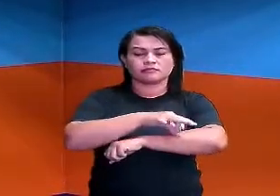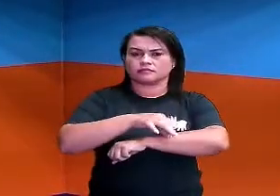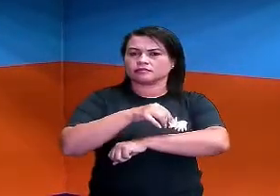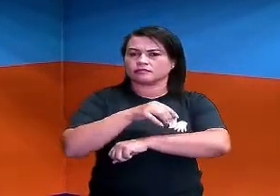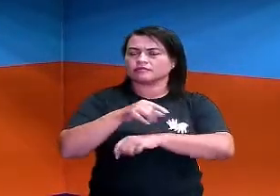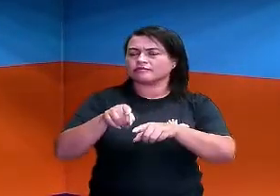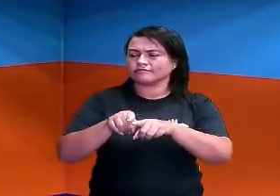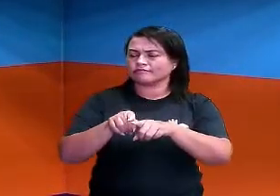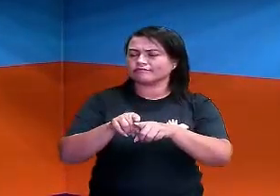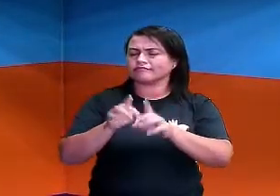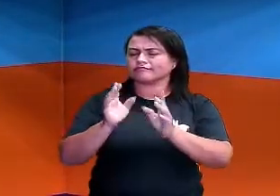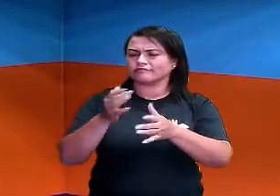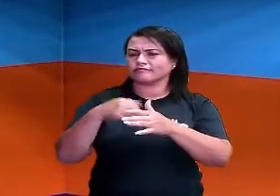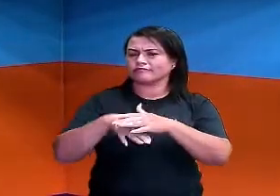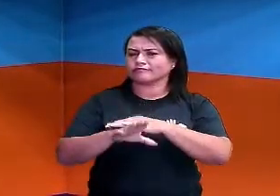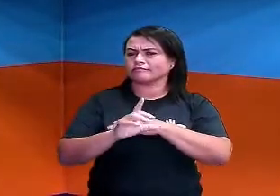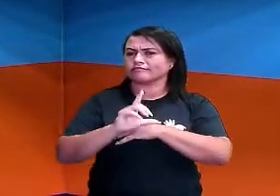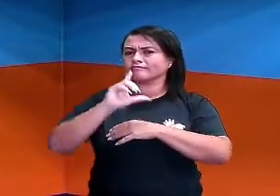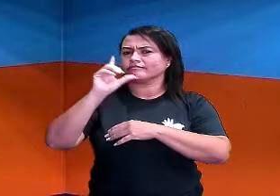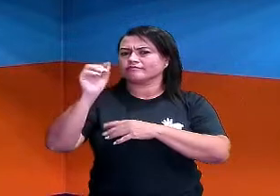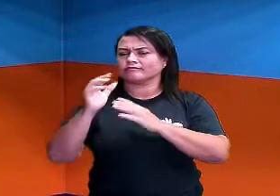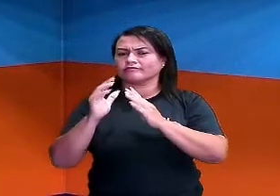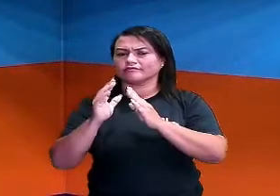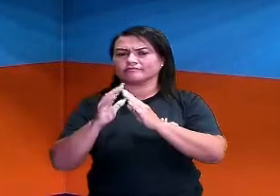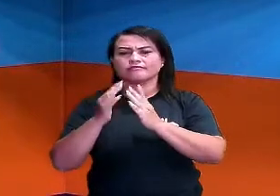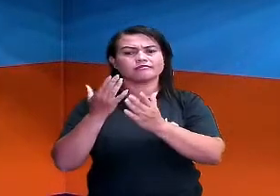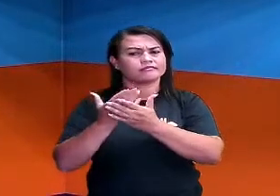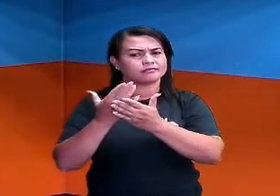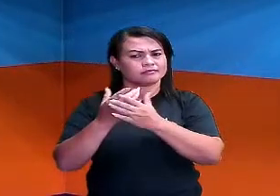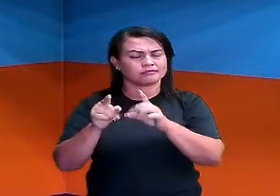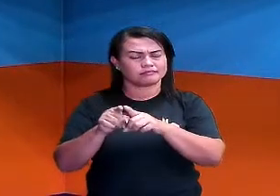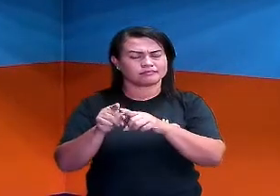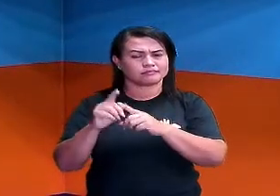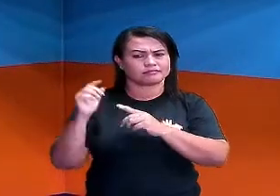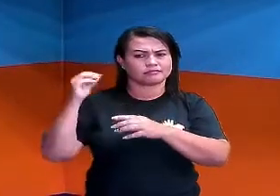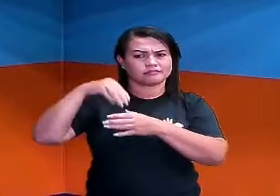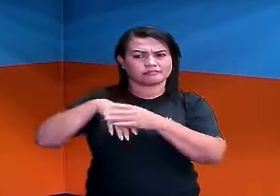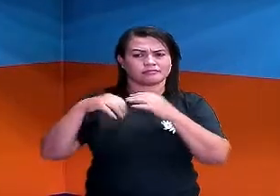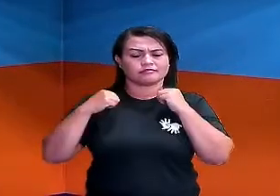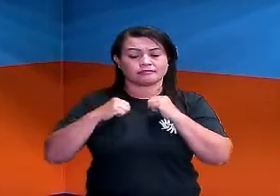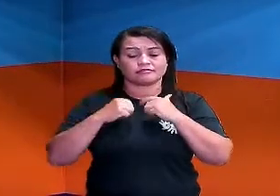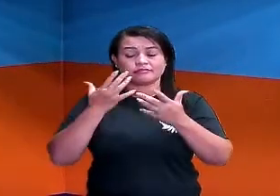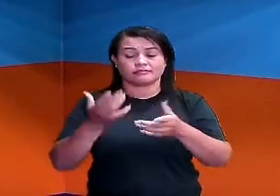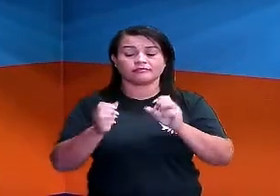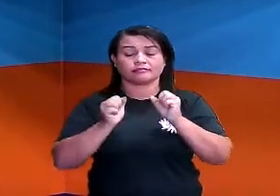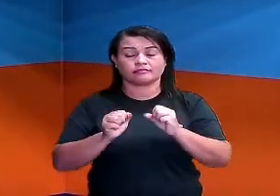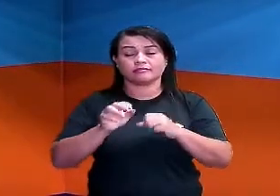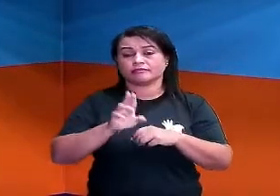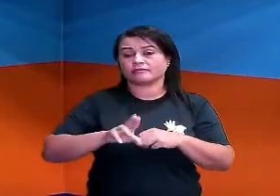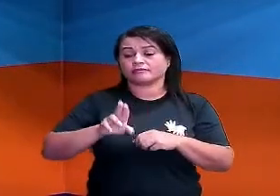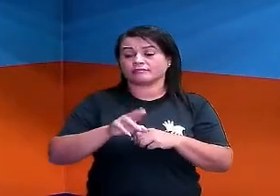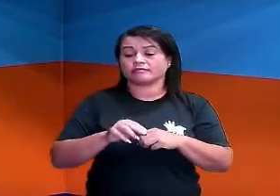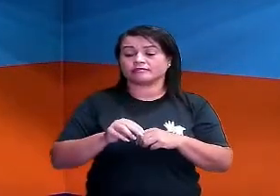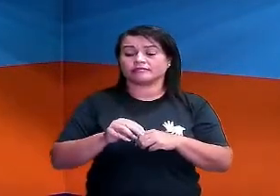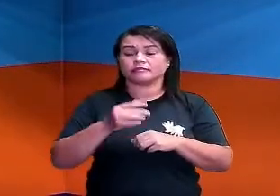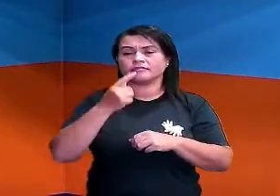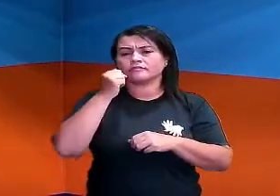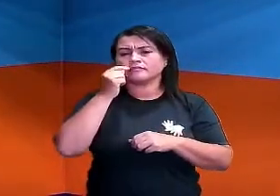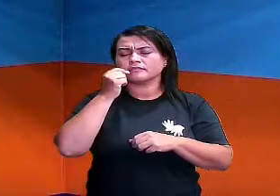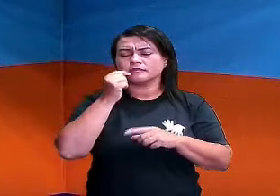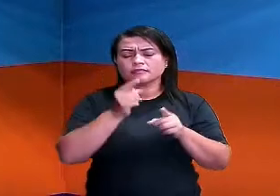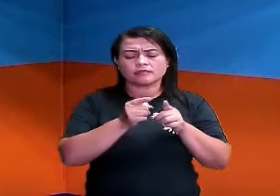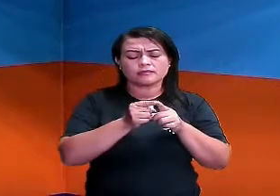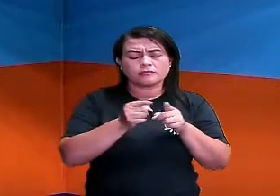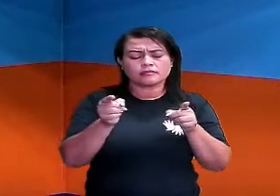escola. Então, eu posso usar ela para medir o comprimento desse lápis aqui. Mas